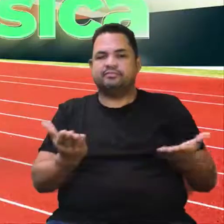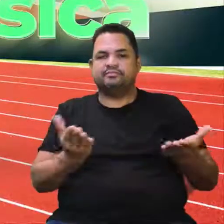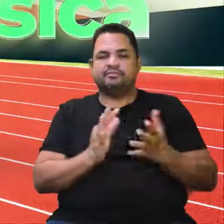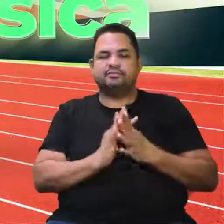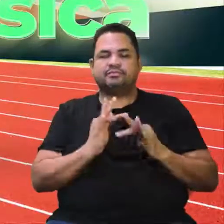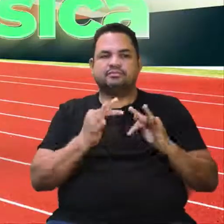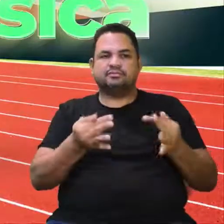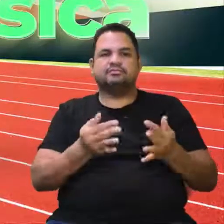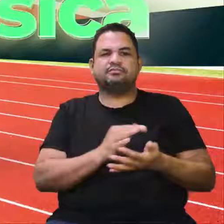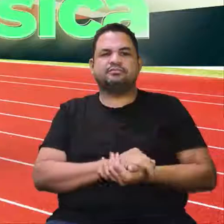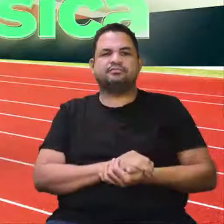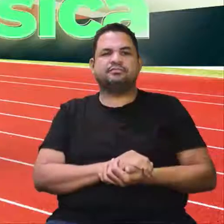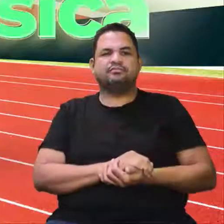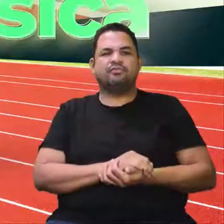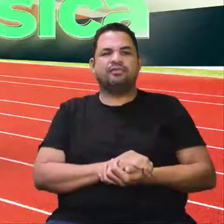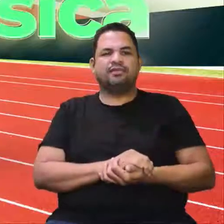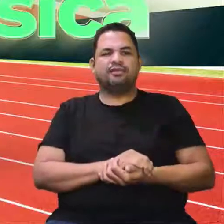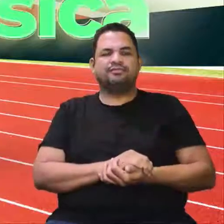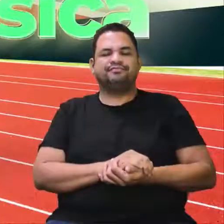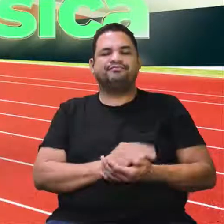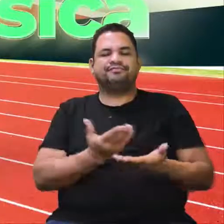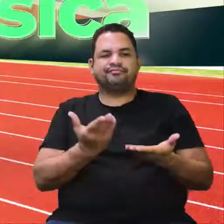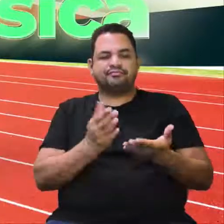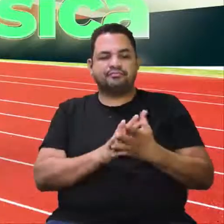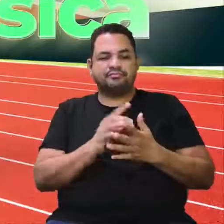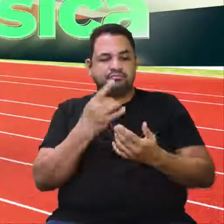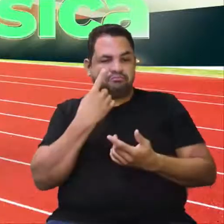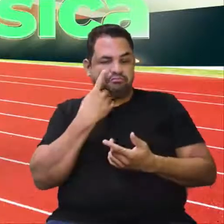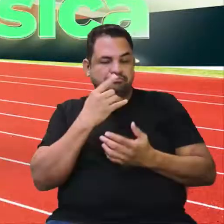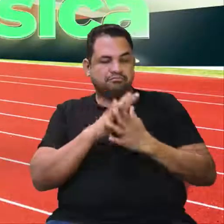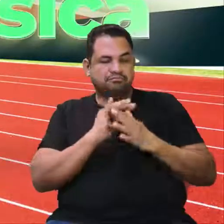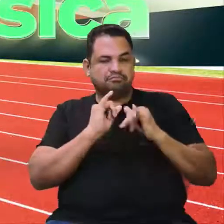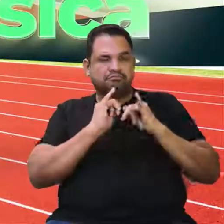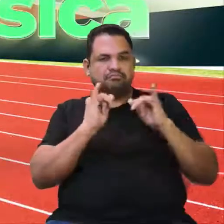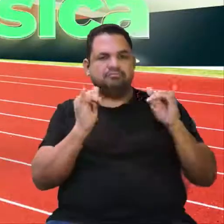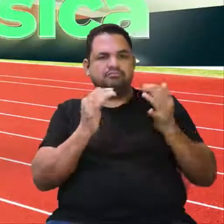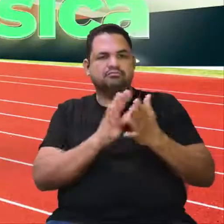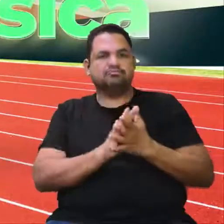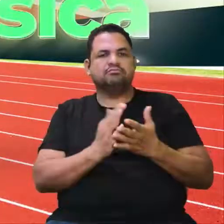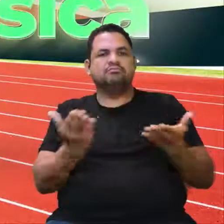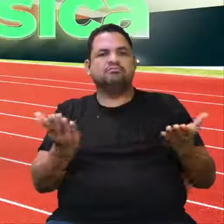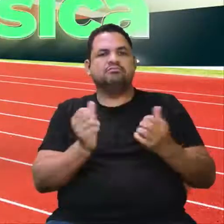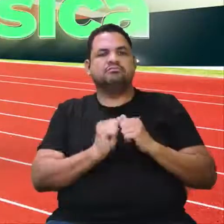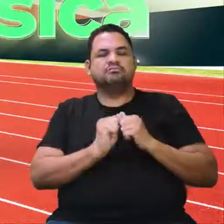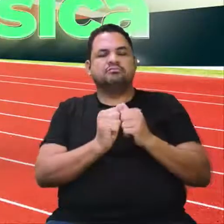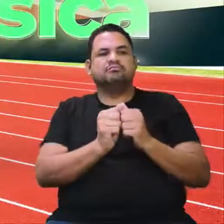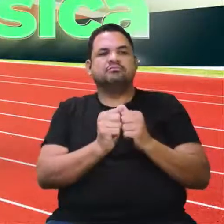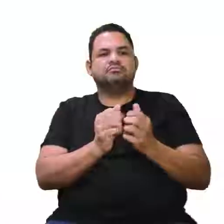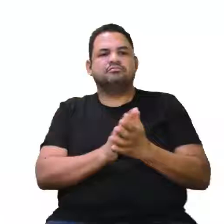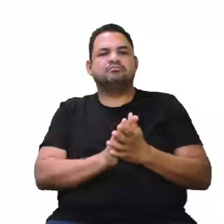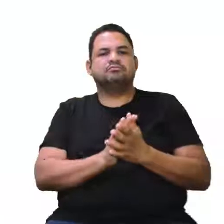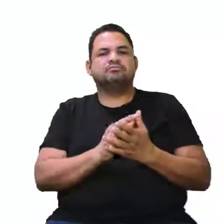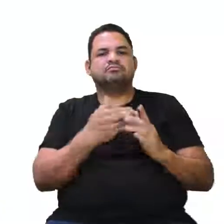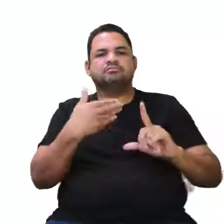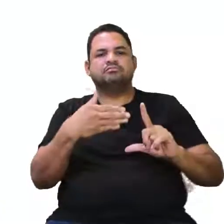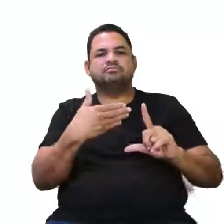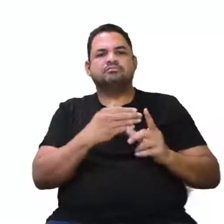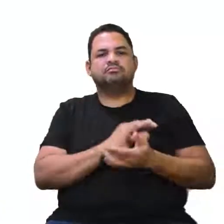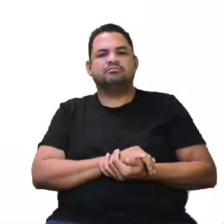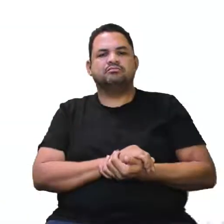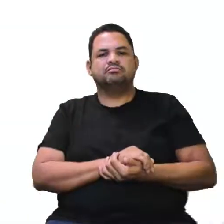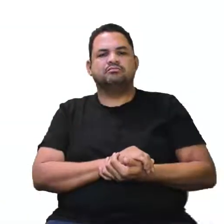um fechamento, né? Com certeza, você amarrou muito bem as informações. Então, sem perder tempo, acompanha o slide. Olha